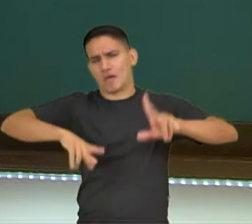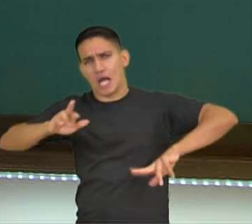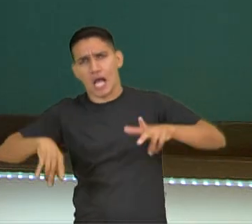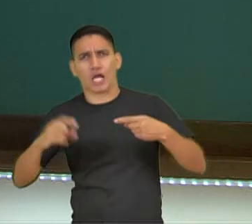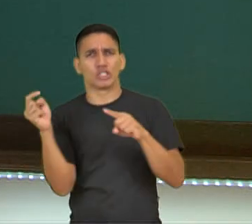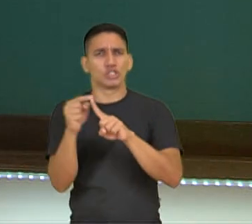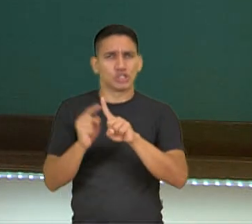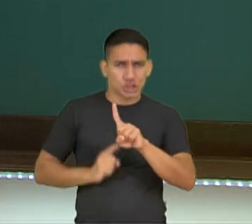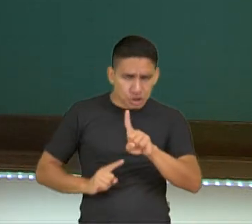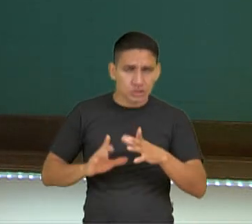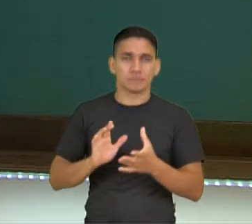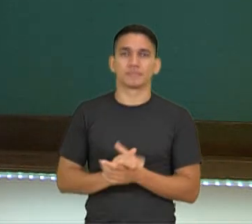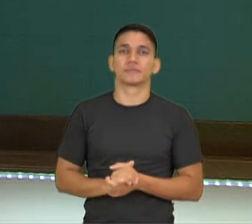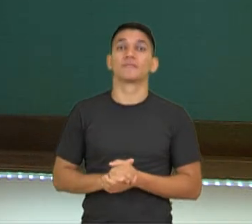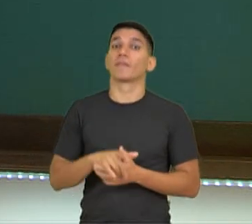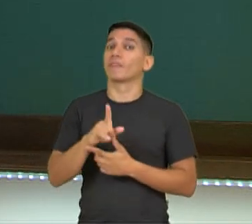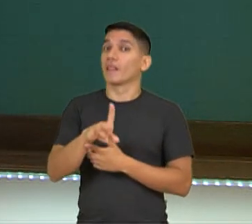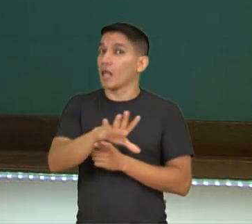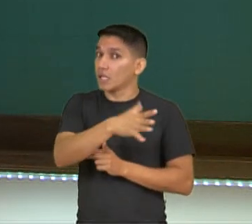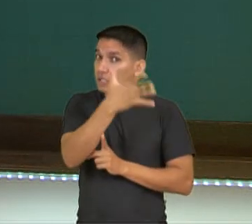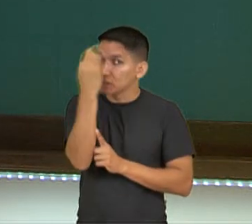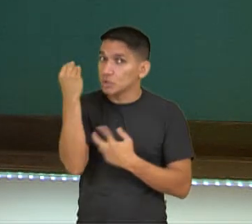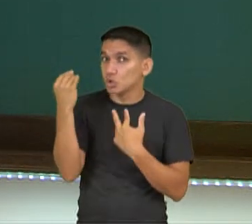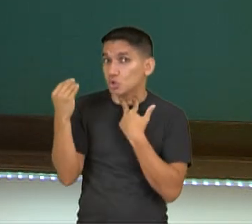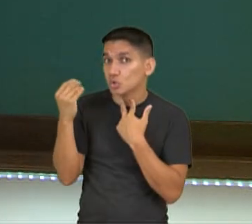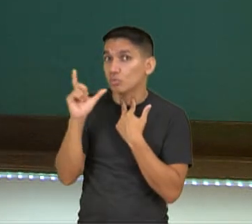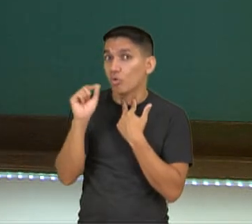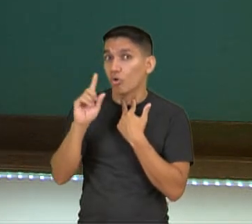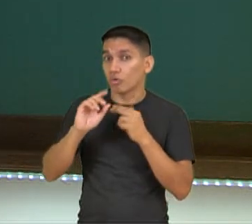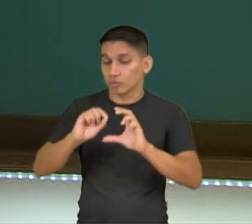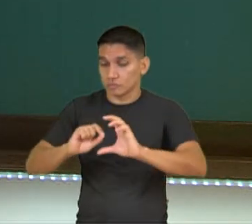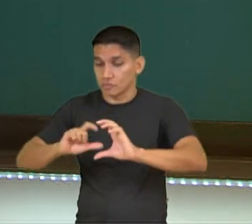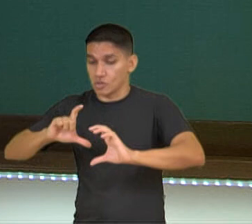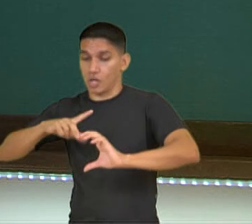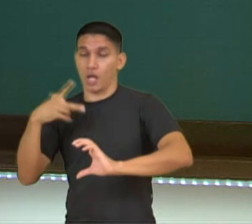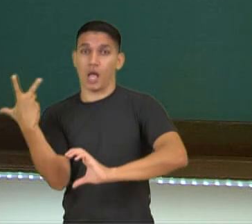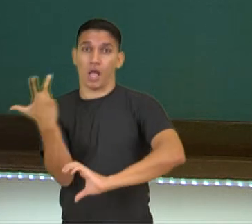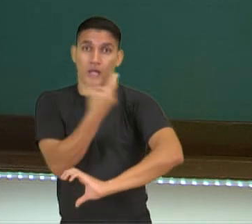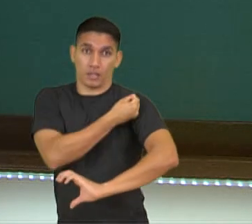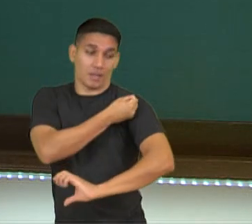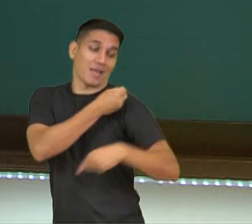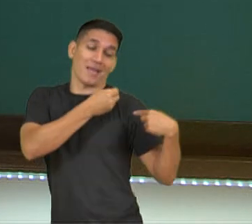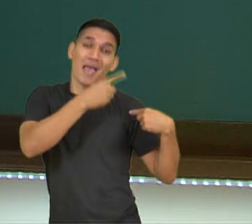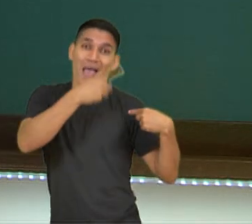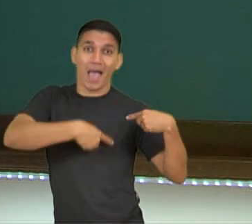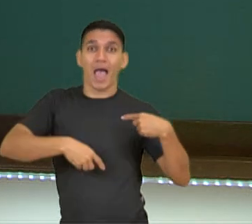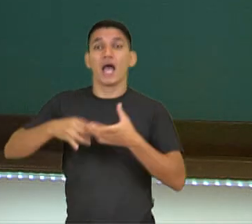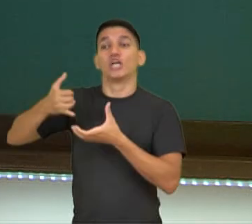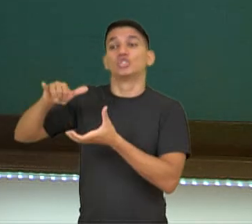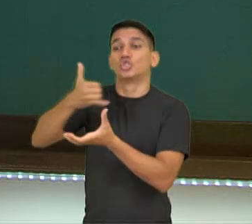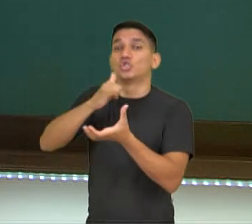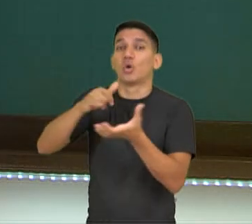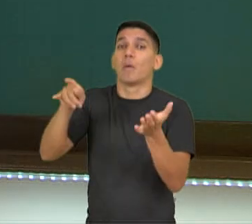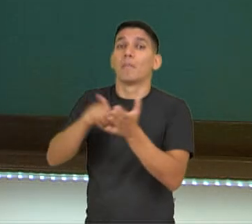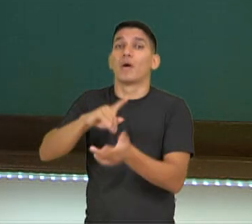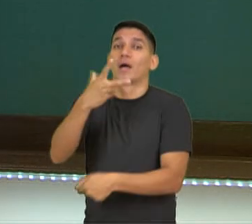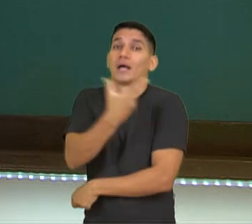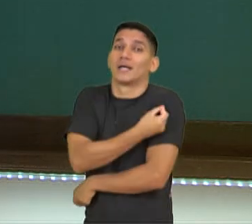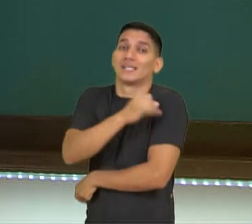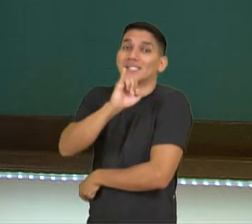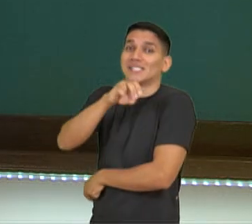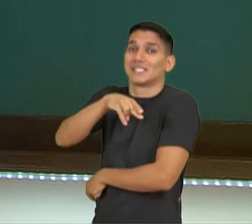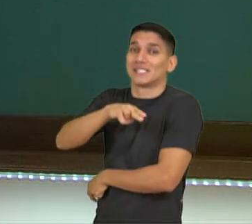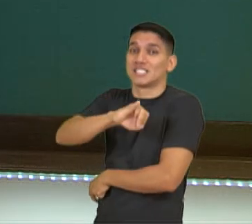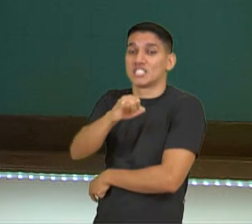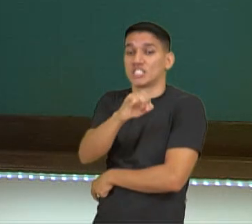injeções, tá? Não se esqueçam nunca que as injeções são o que nós chamamos de suspensões injetáveis,